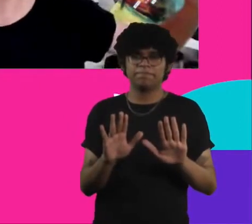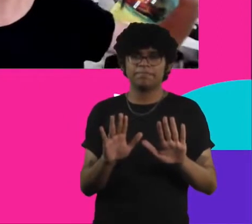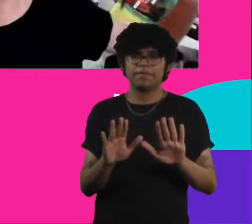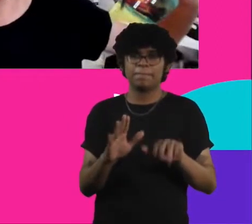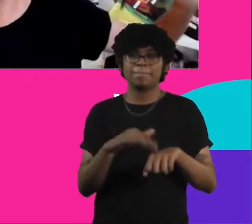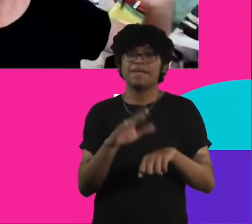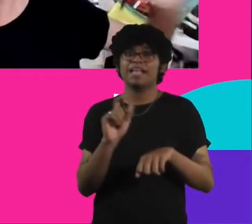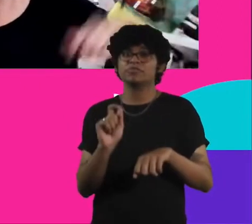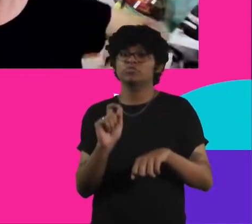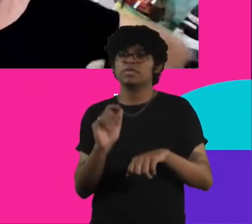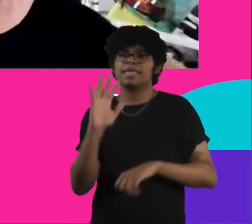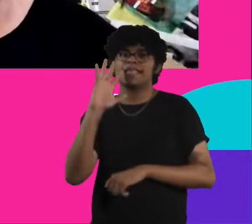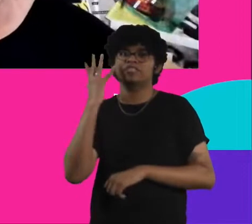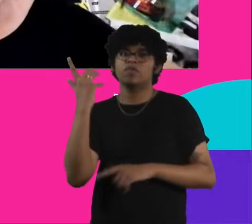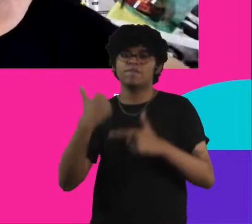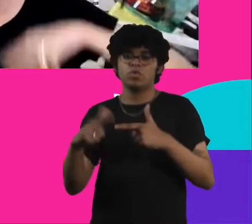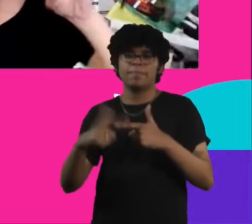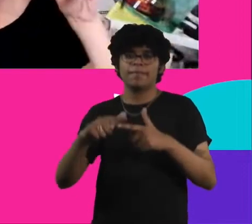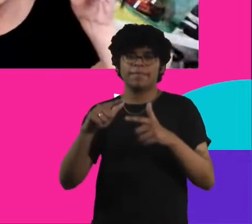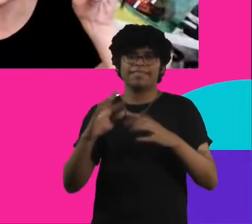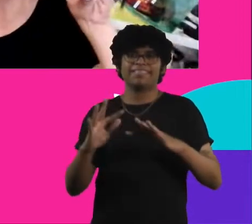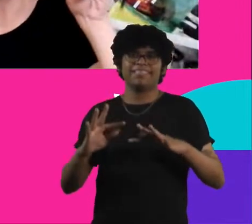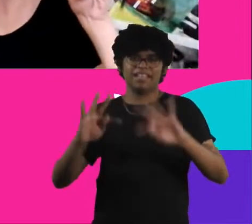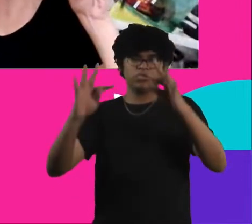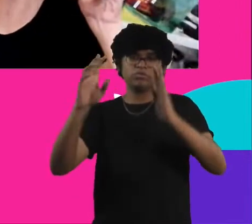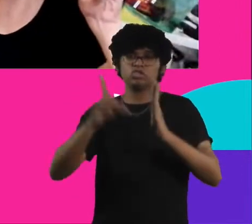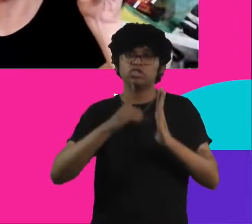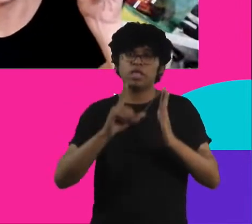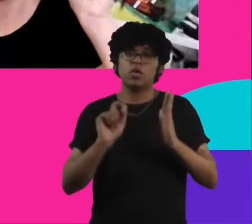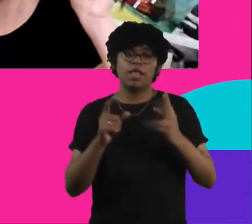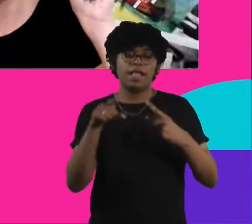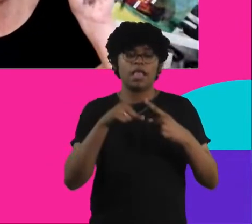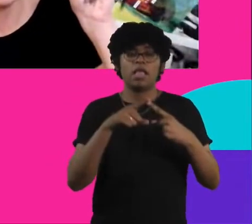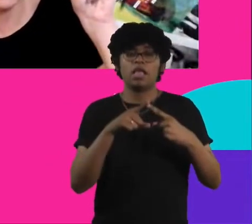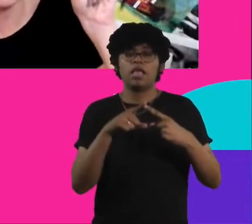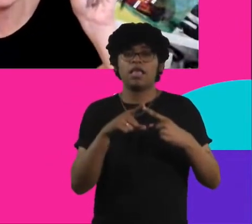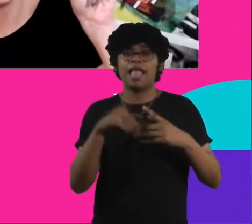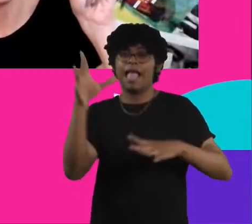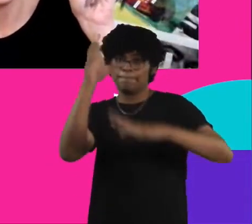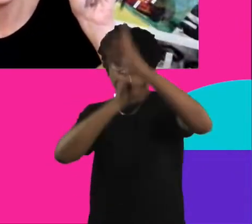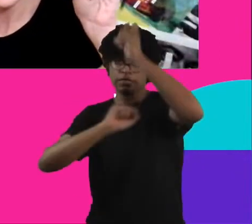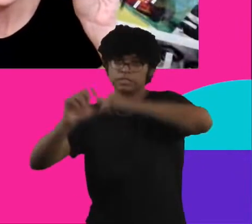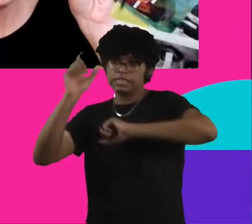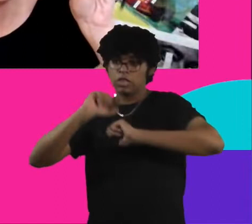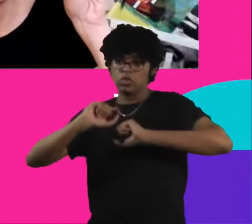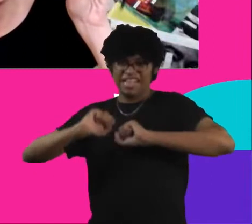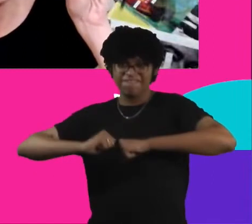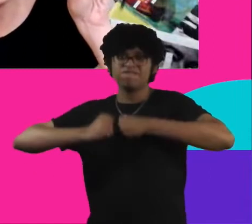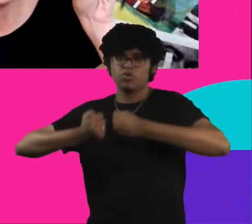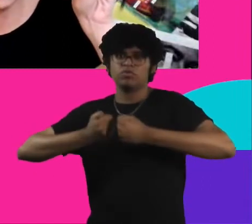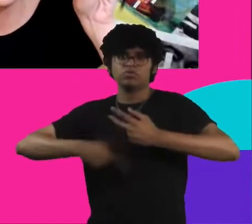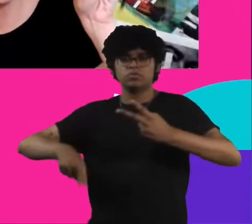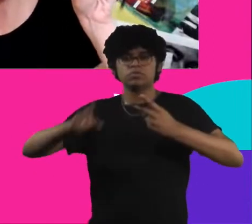mais resolvem problemas no mundo digital? Duas. Uma chama aprendizado por reforço e